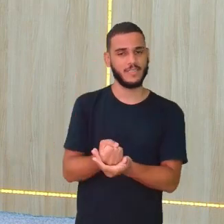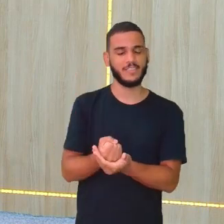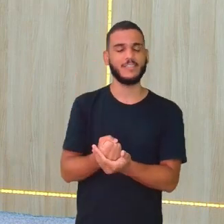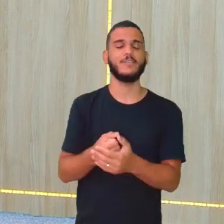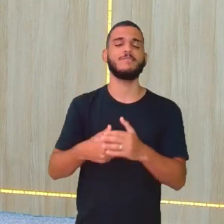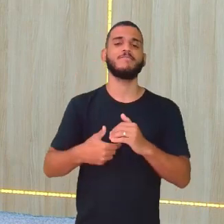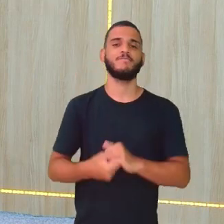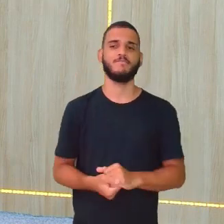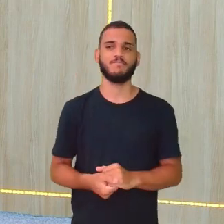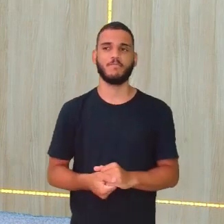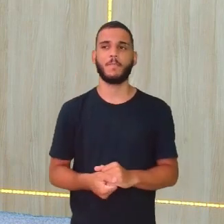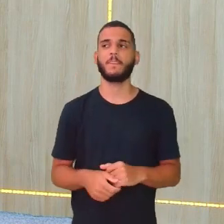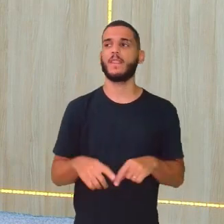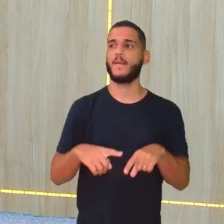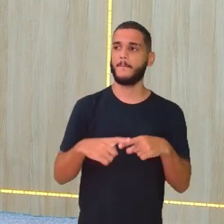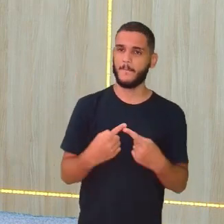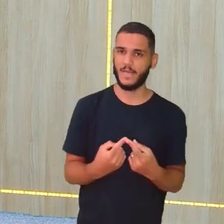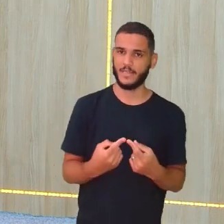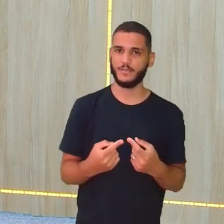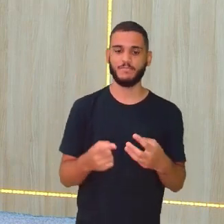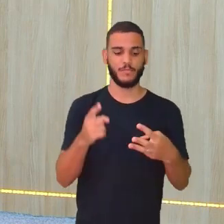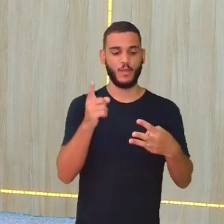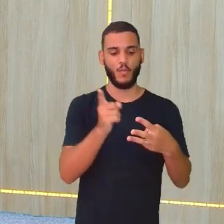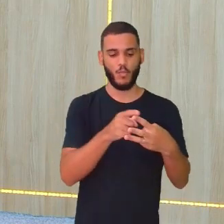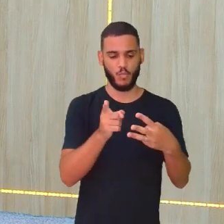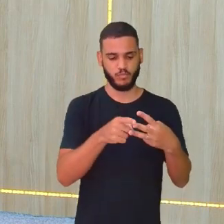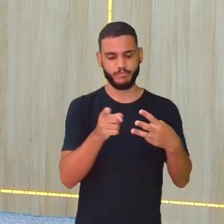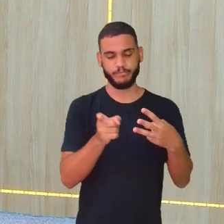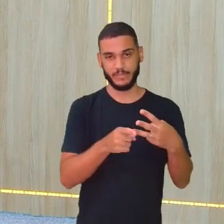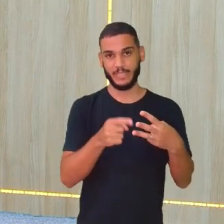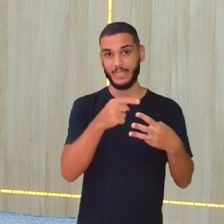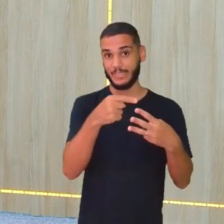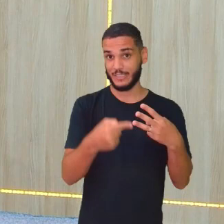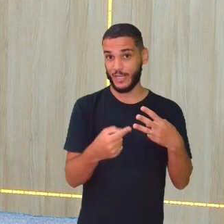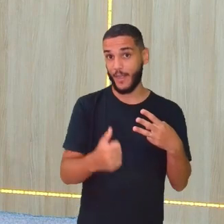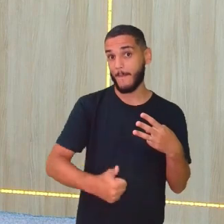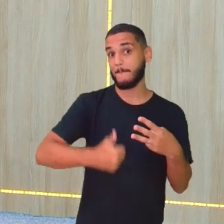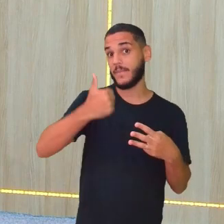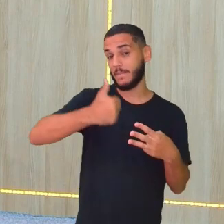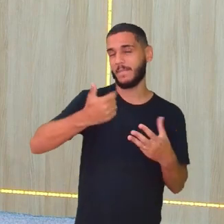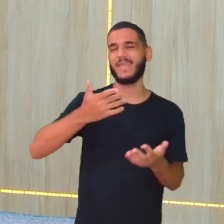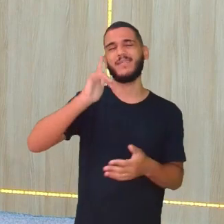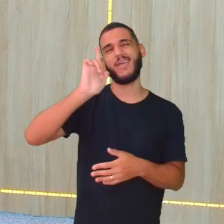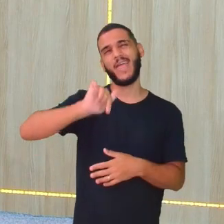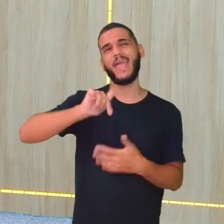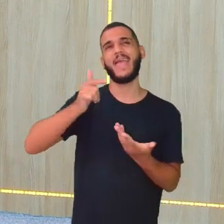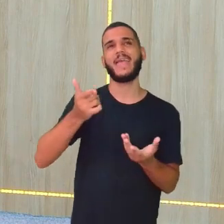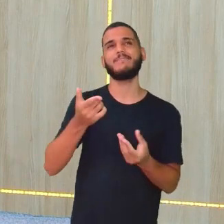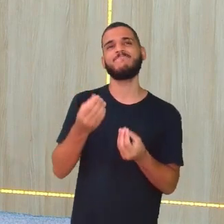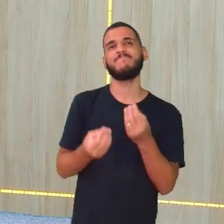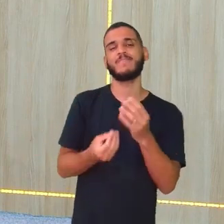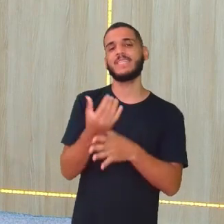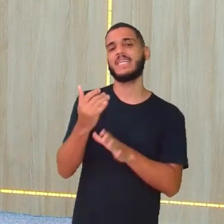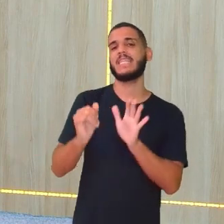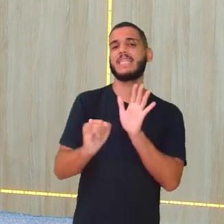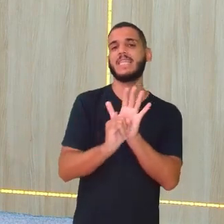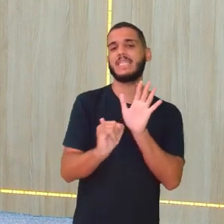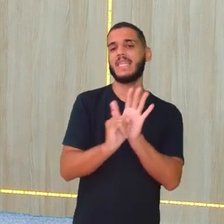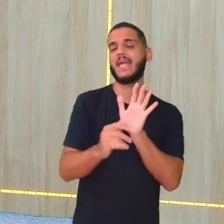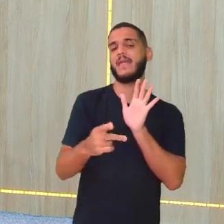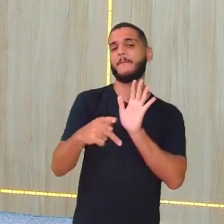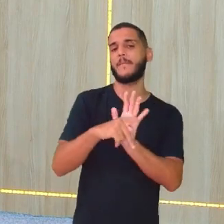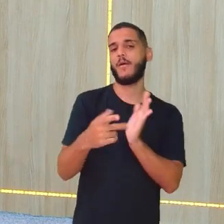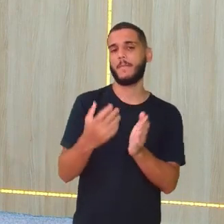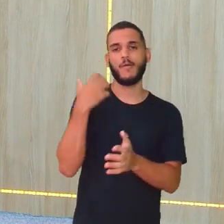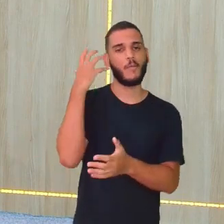o podcast, acho que os três primeiros episódios do Sertão Sem Nó, eu ainda estou construindo A a identidade, né? O que identidade, vai o que ser. vai